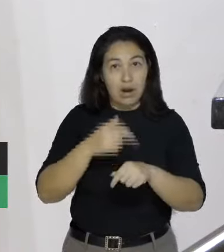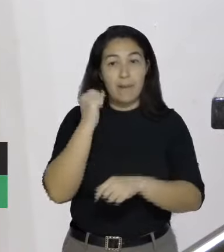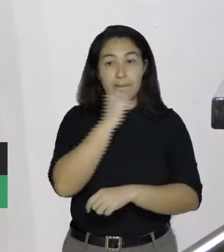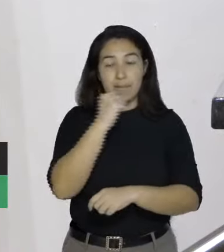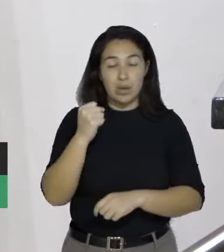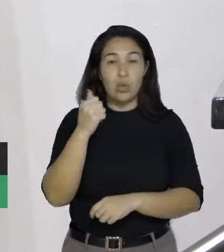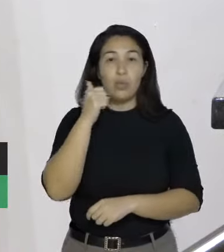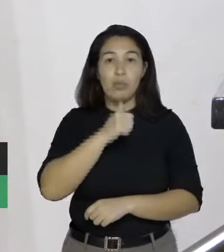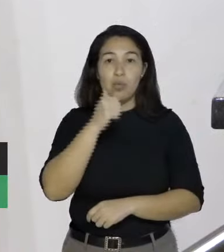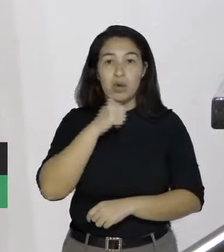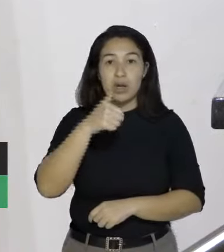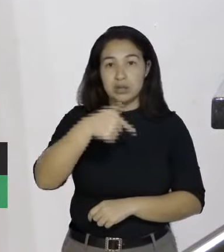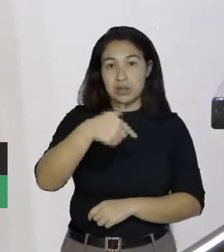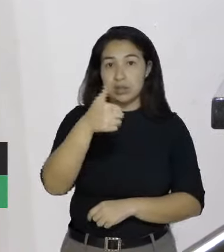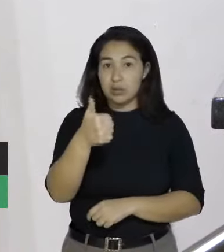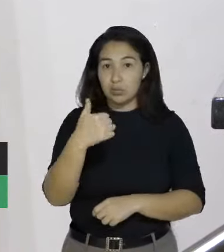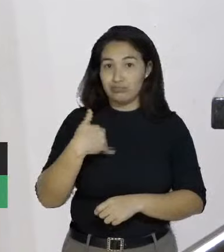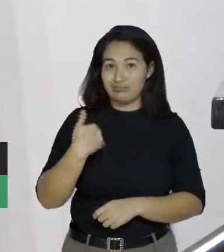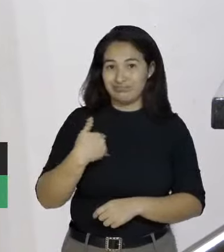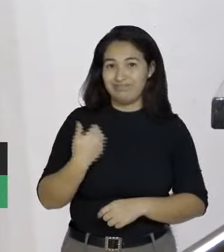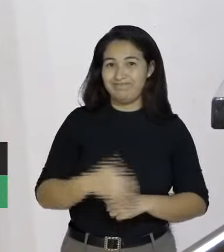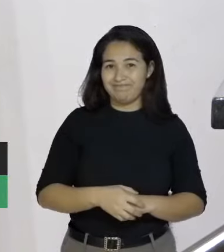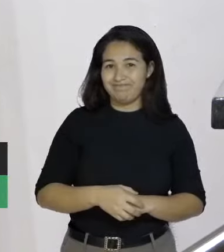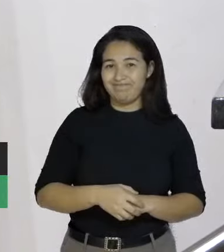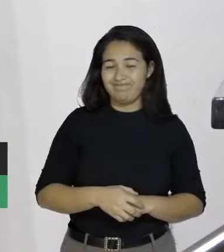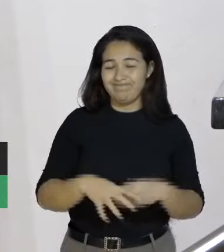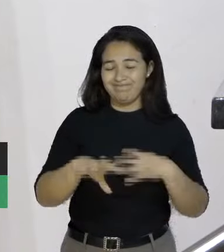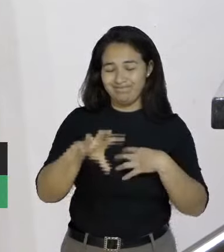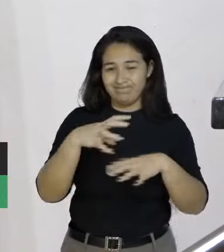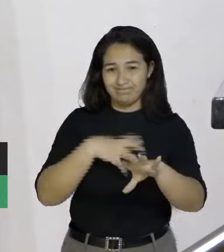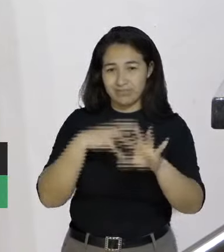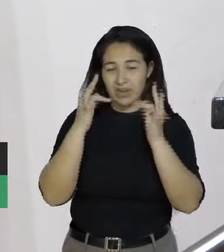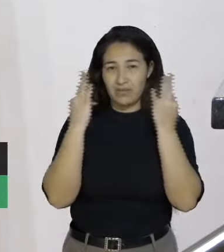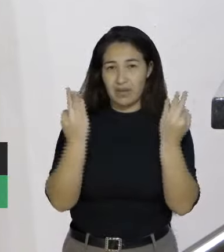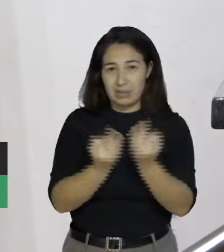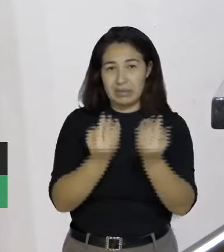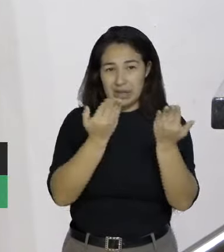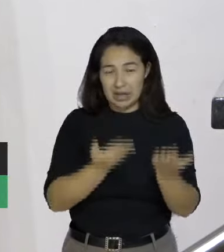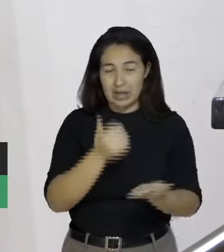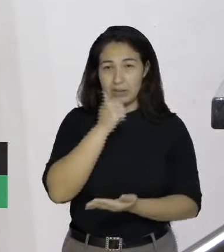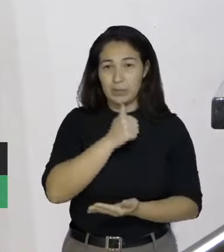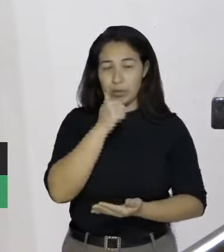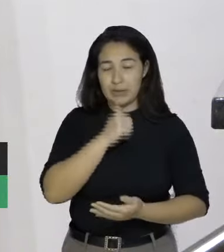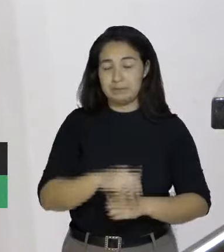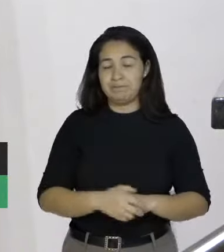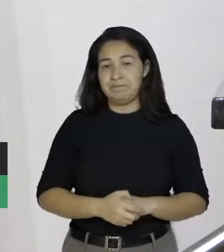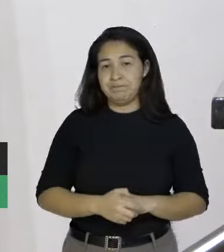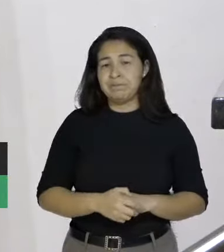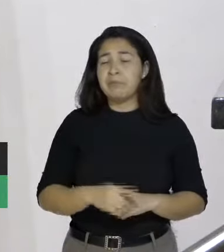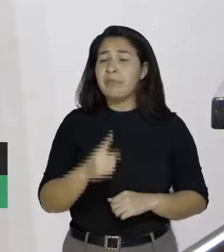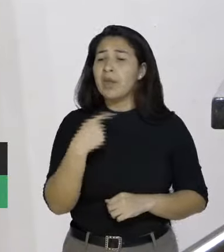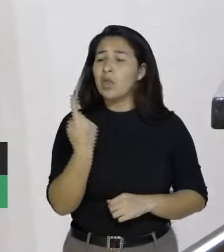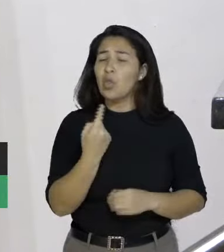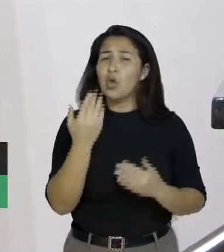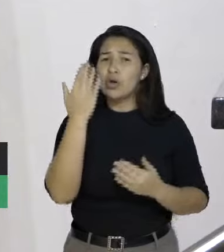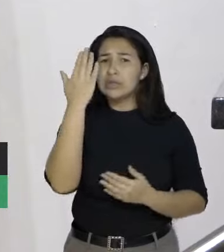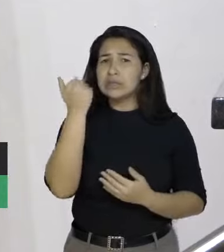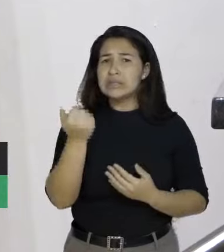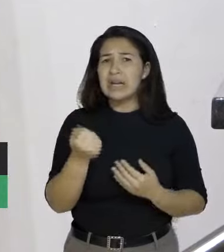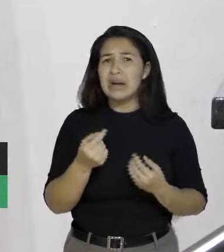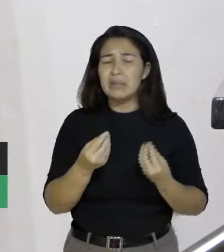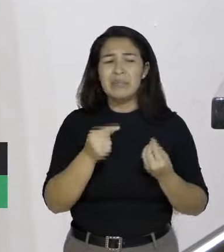inclusive gostaria de prestar minha solidariedade e a família da professora Elizabeth bom e como é que nós sabemos detalhes